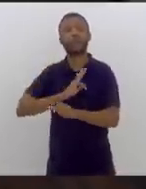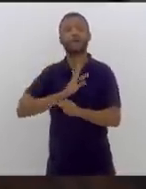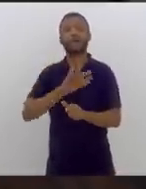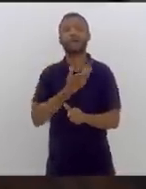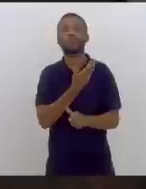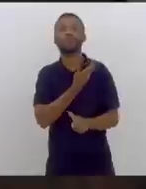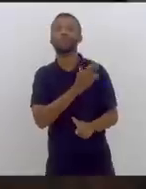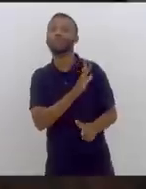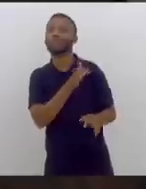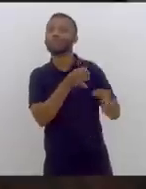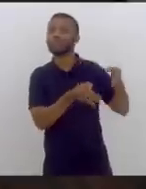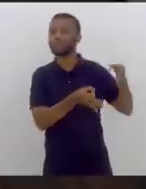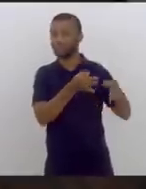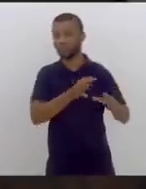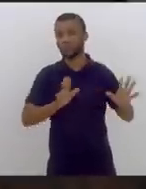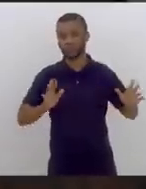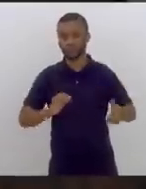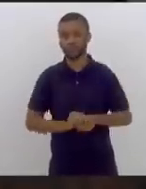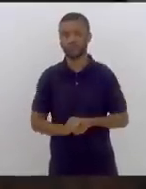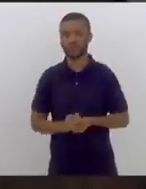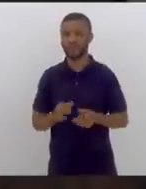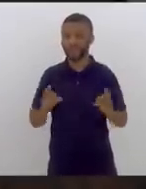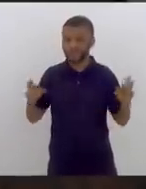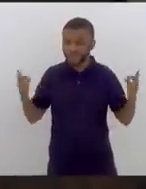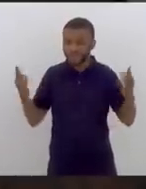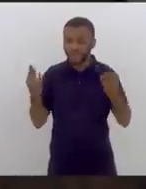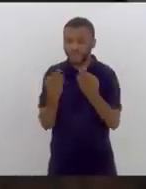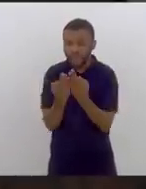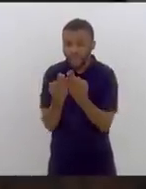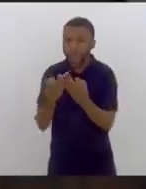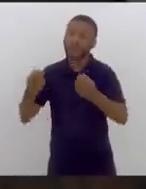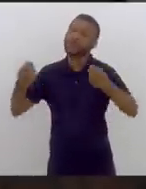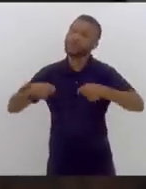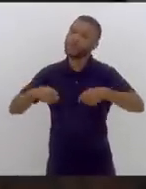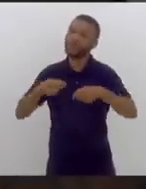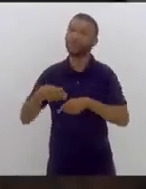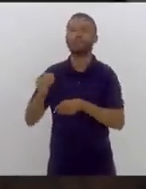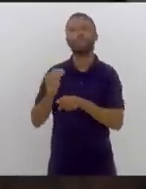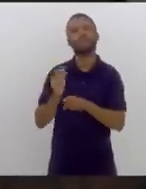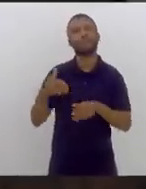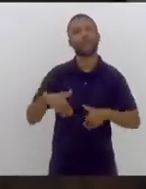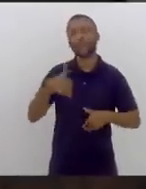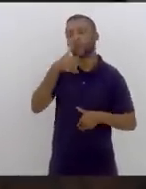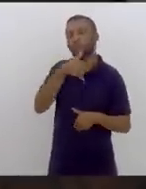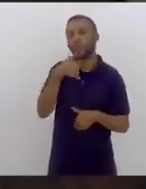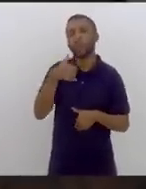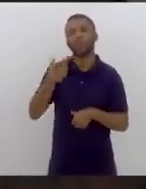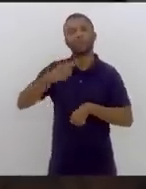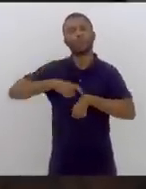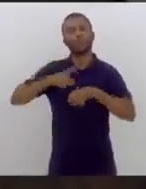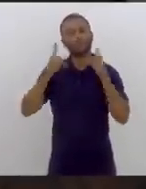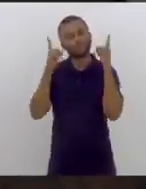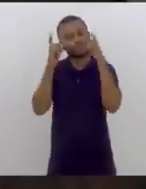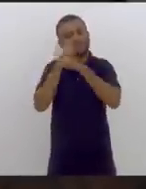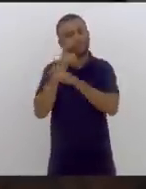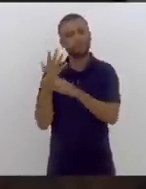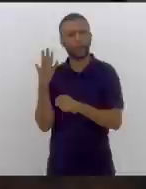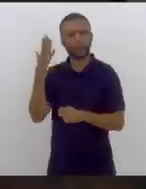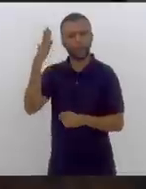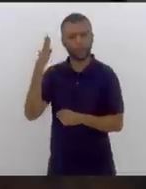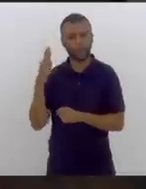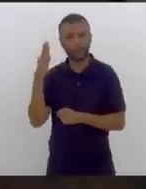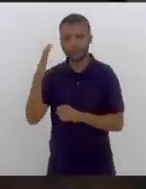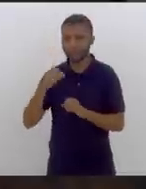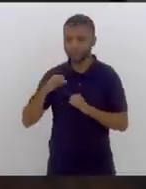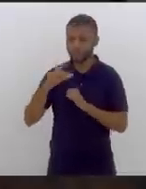dois 117 famílias que precisam na realidade tão passando dificuldade no momento tão difícil pós